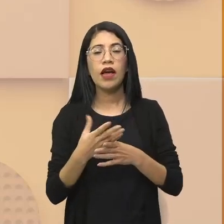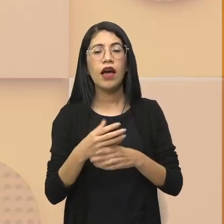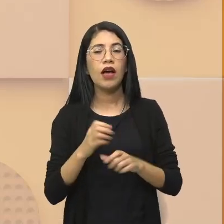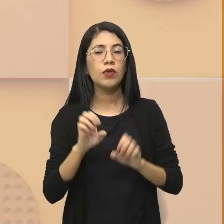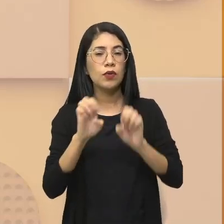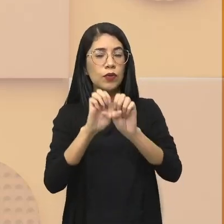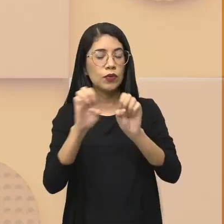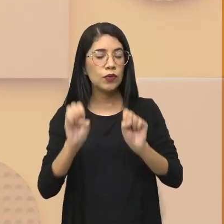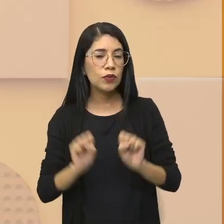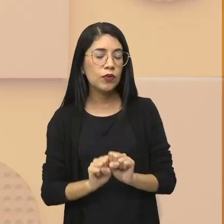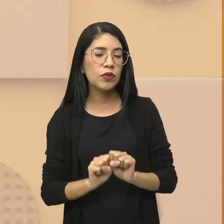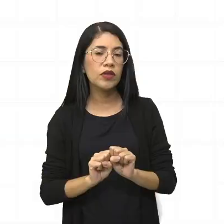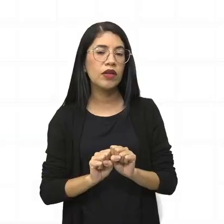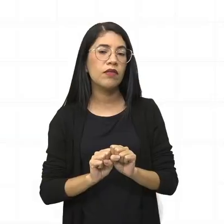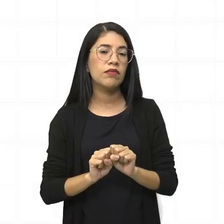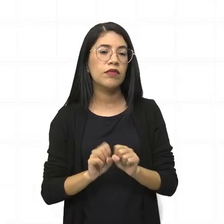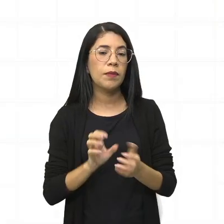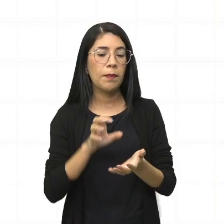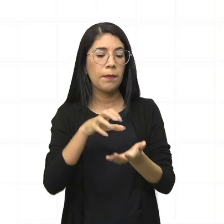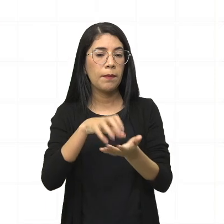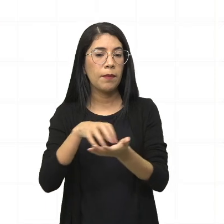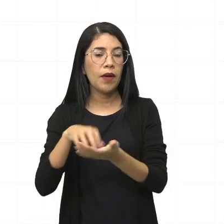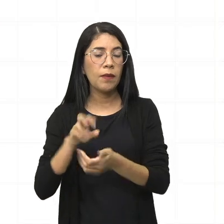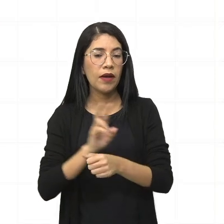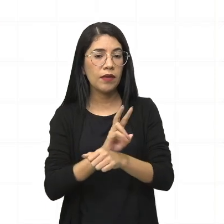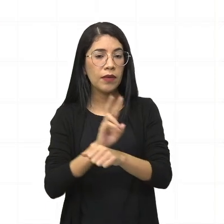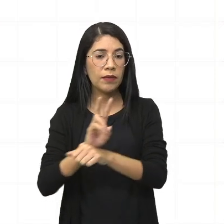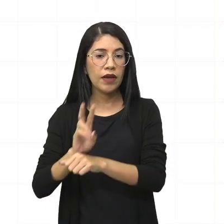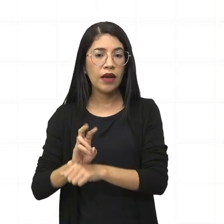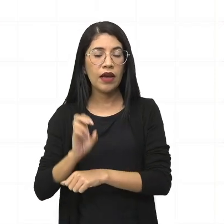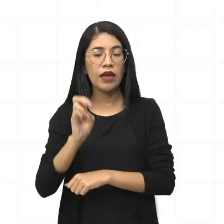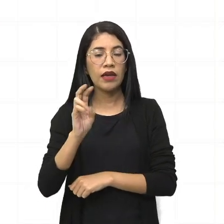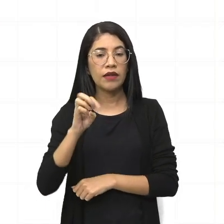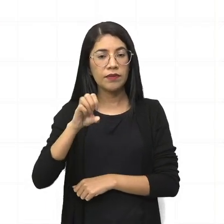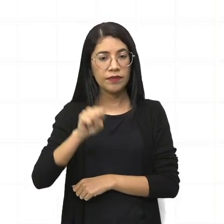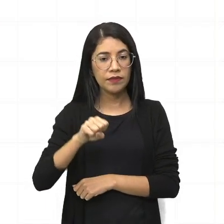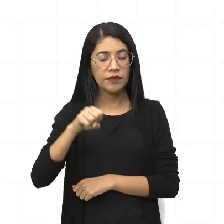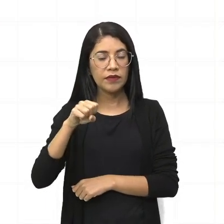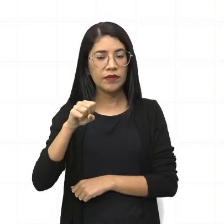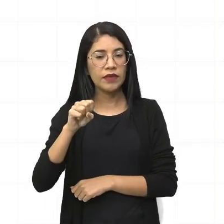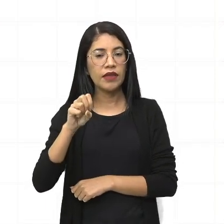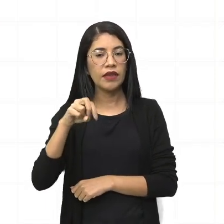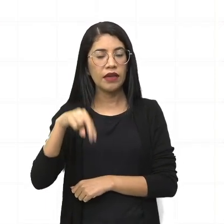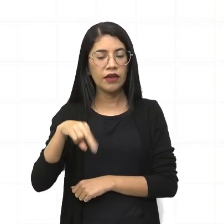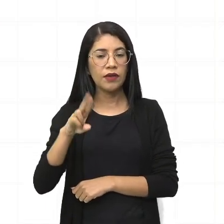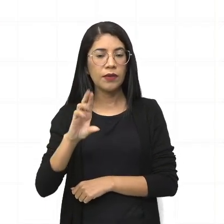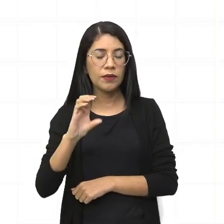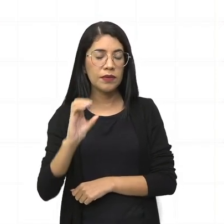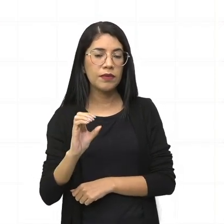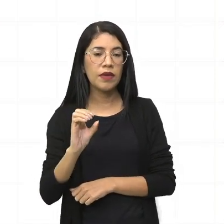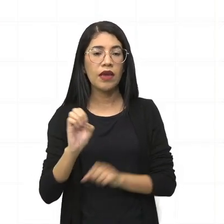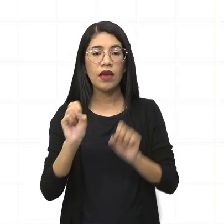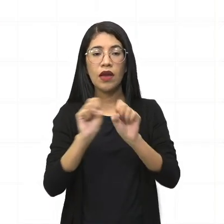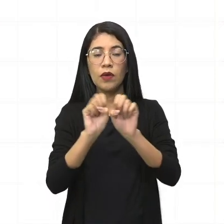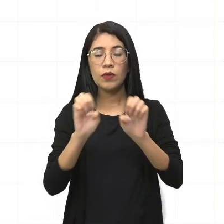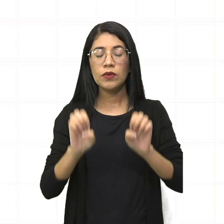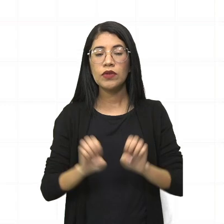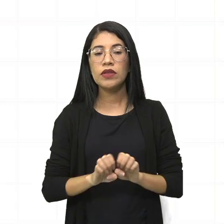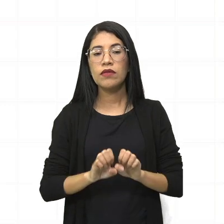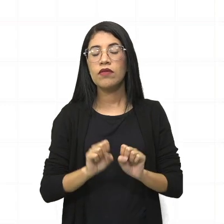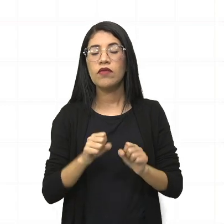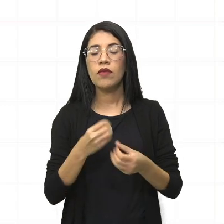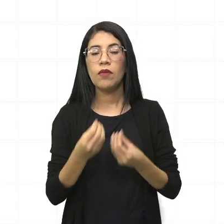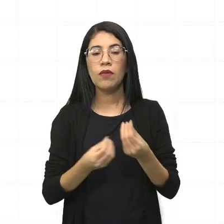de Unidades de Conservação, o SNUC, né? É um sistema aí que foi criado,